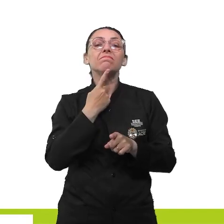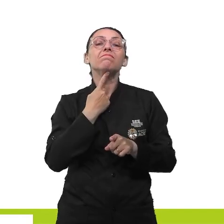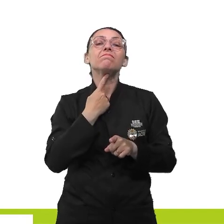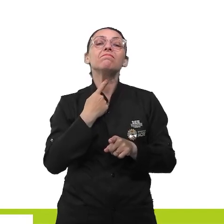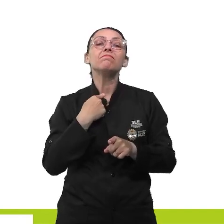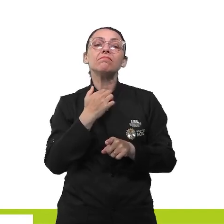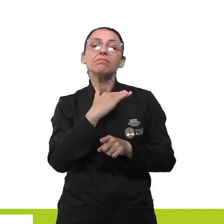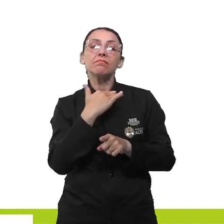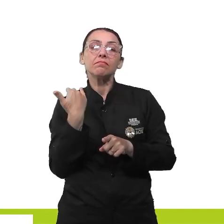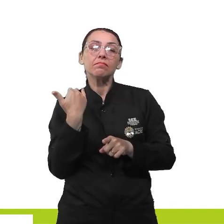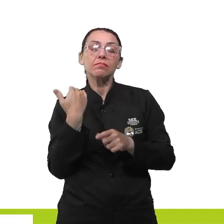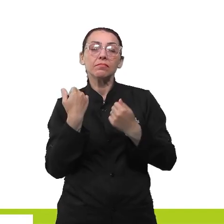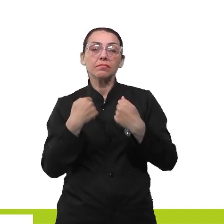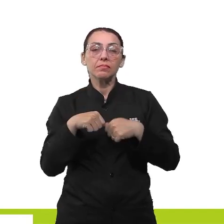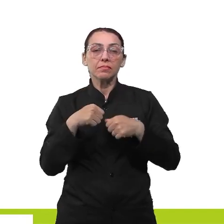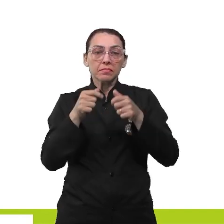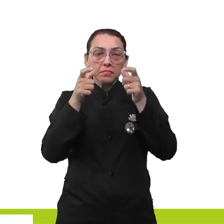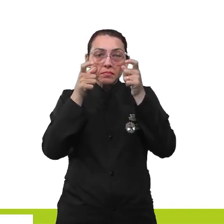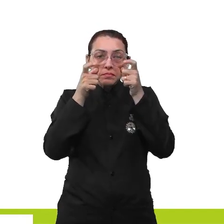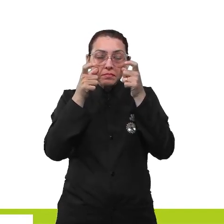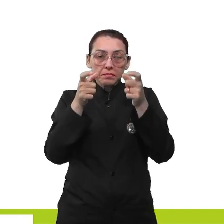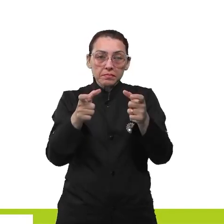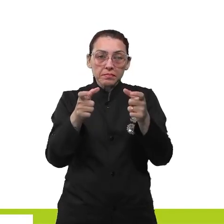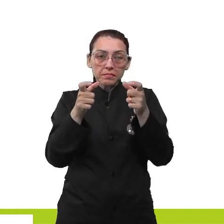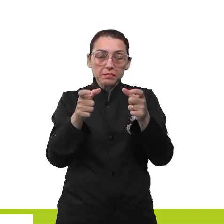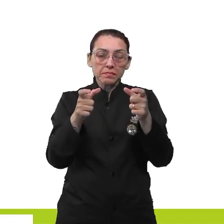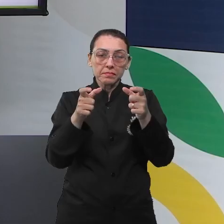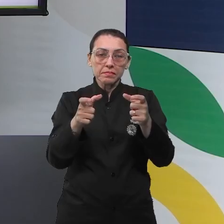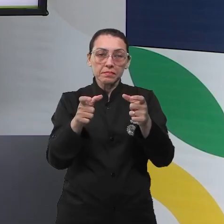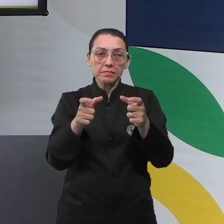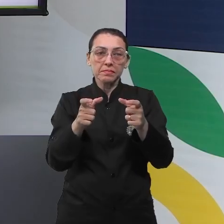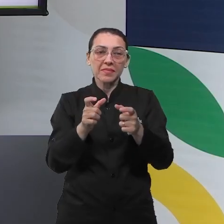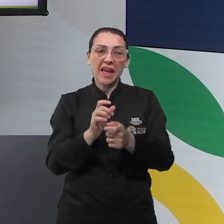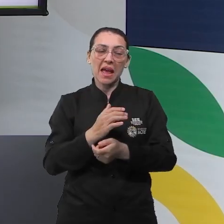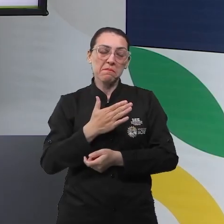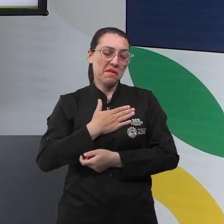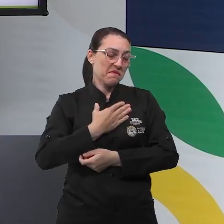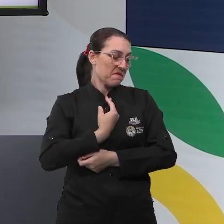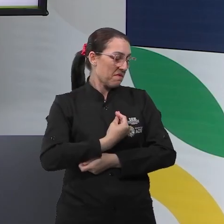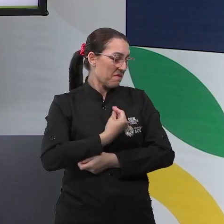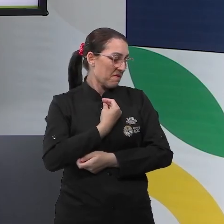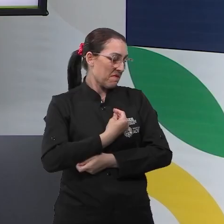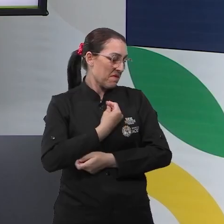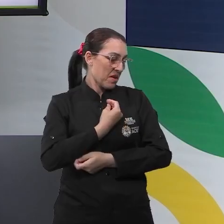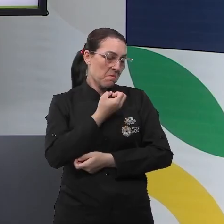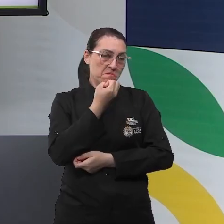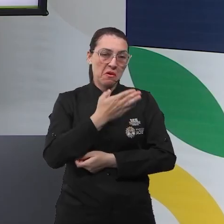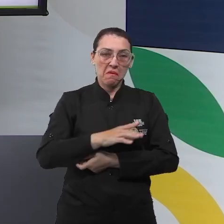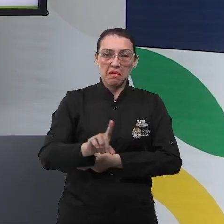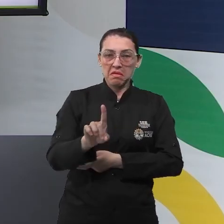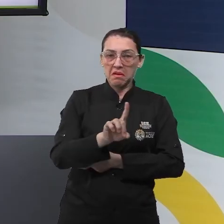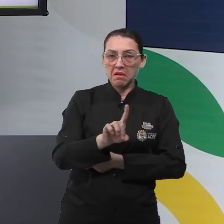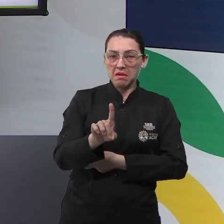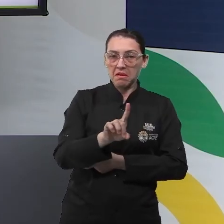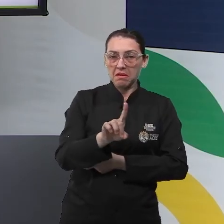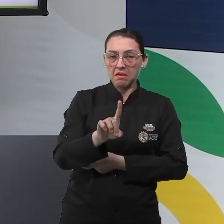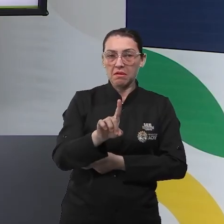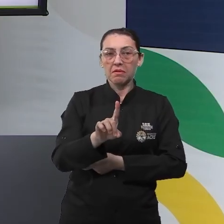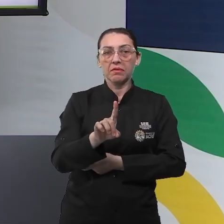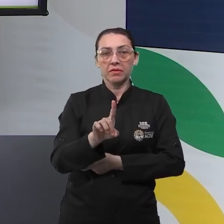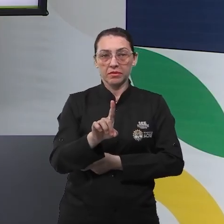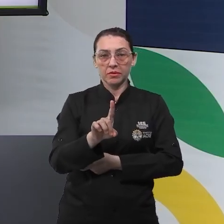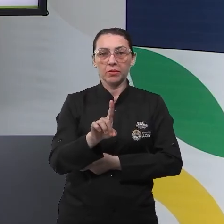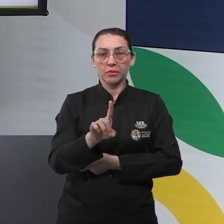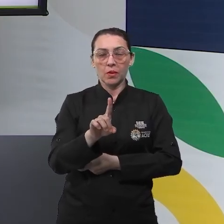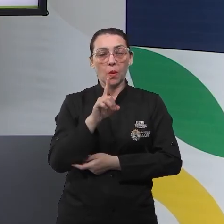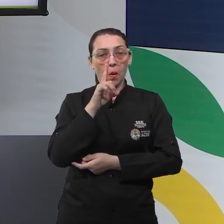morte. Então temos que estar atentos a esses comentários. Minha vida não tem valor, eu não sirvo para nada. Esse tipo